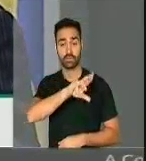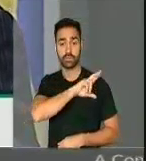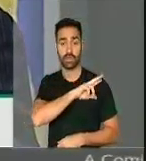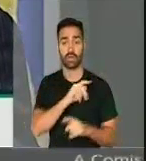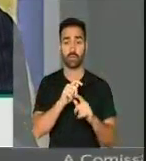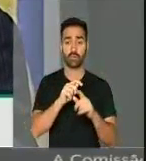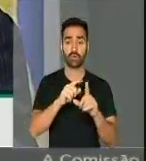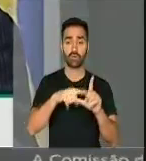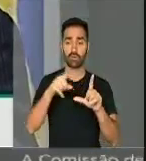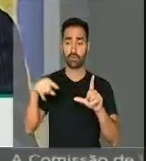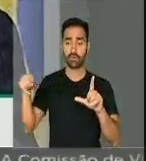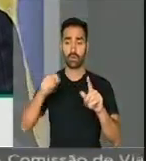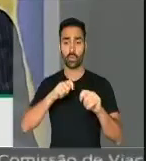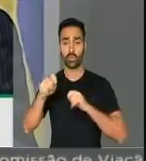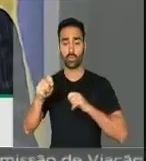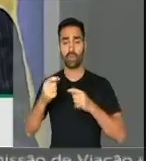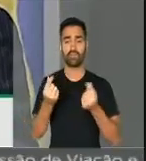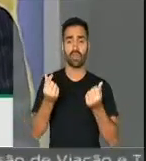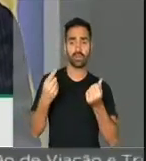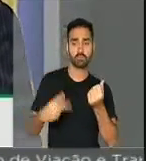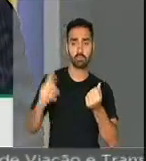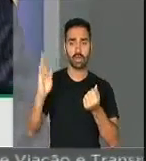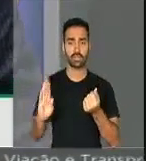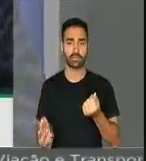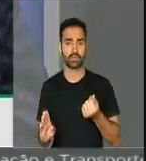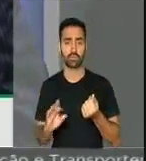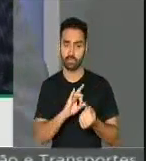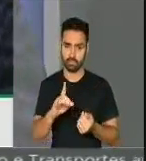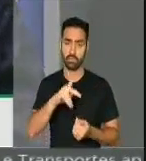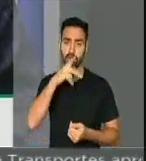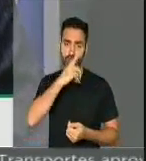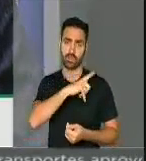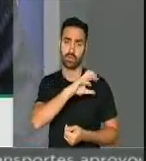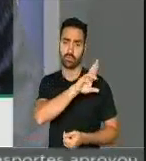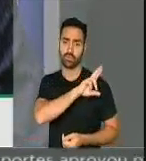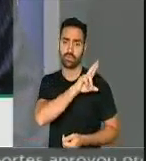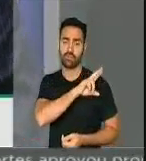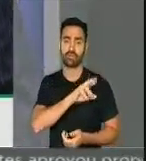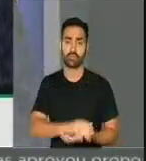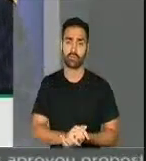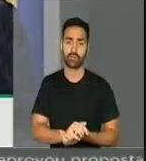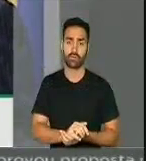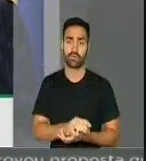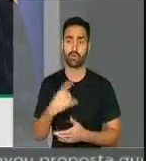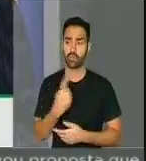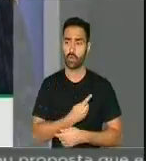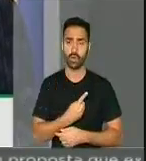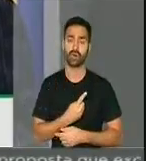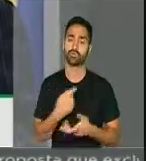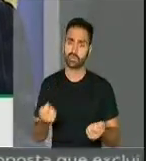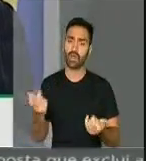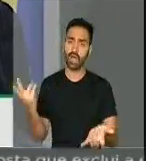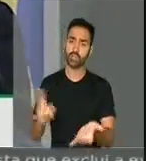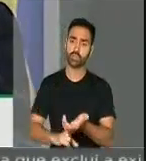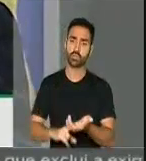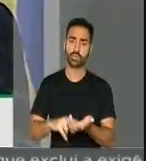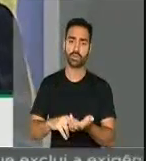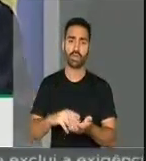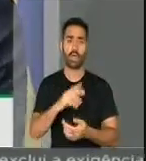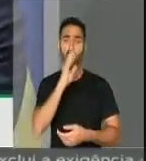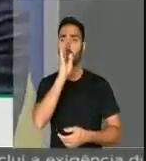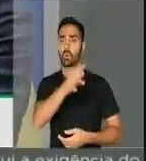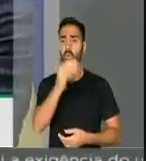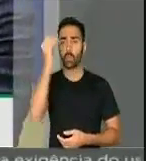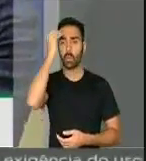econômicos e financeiros do Brasil. Por que nós não devemos aqui fazer a meia-culpa e dizer que o governo que aí